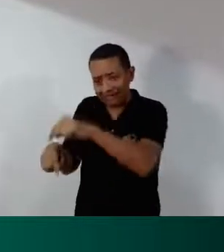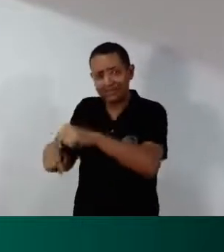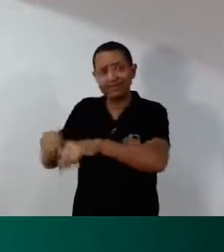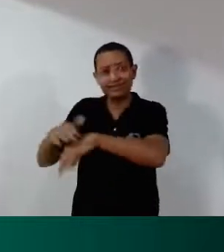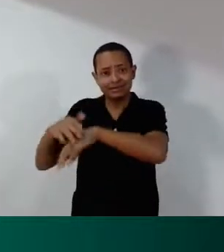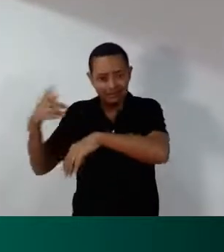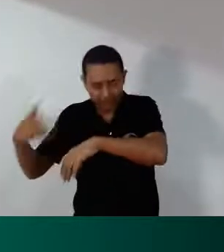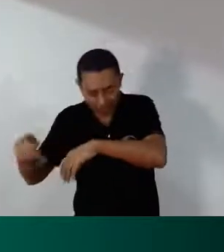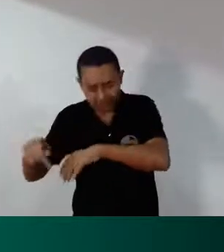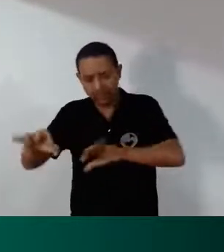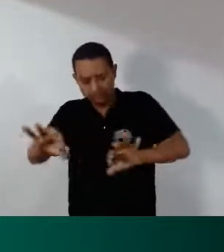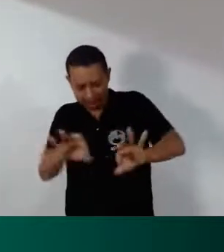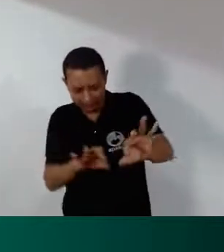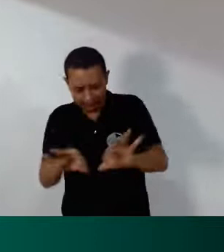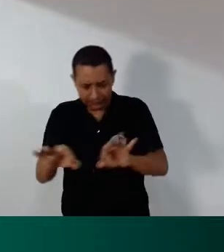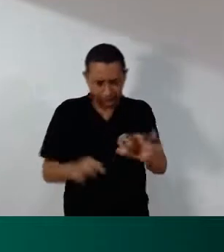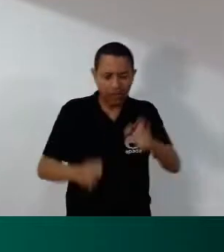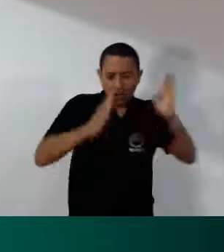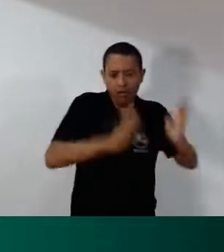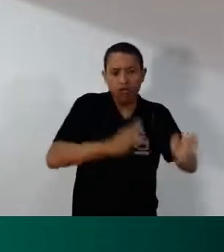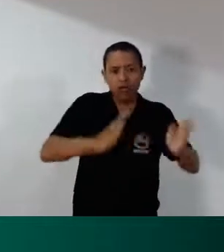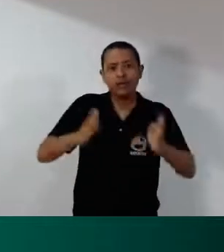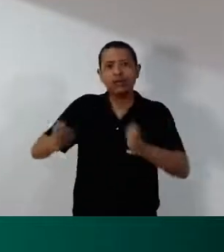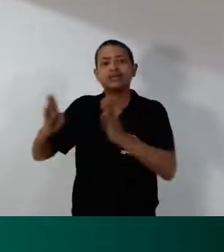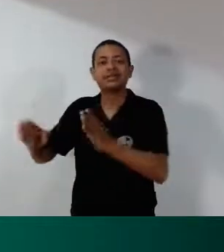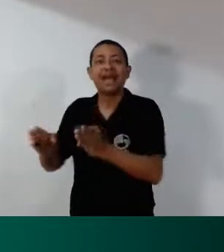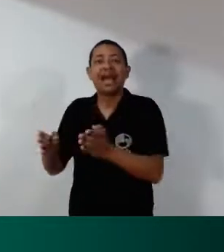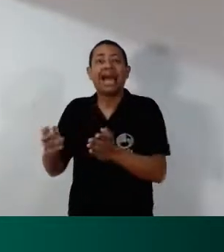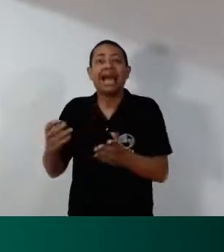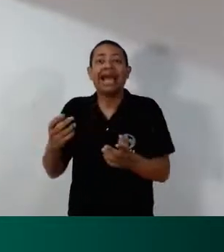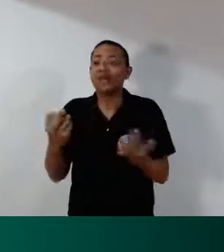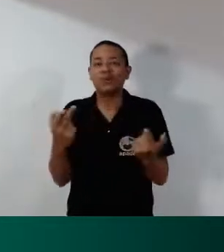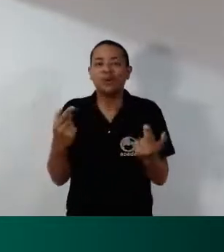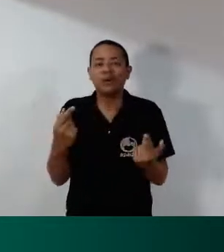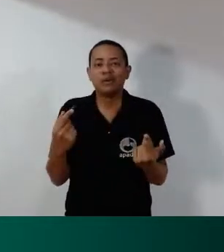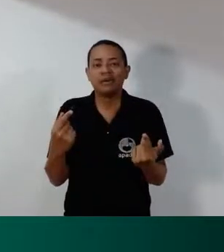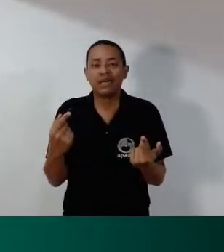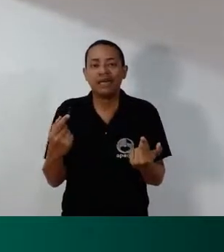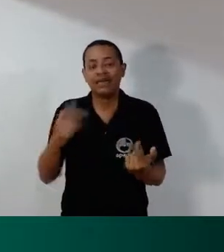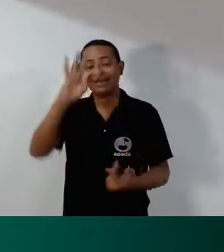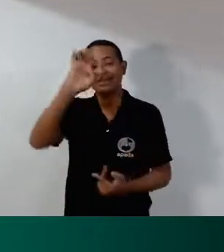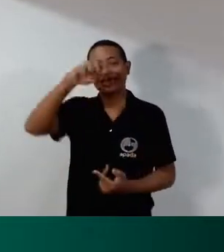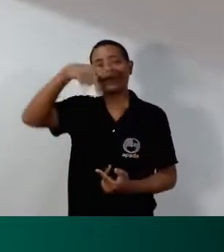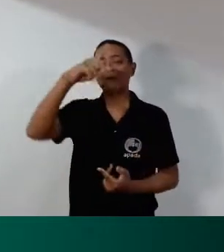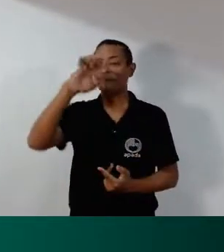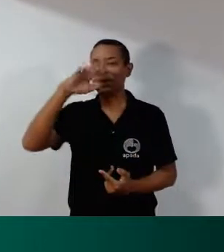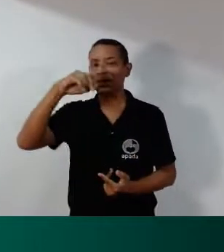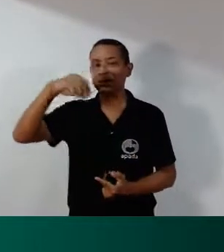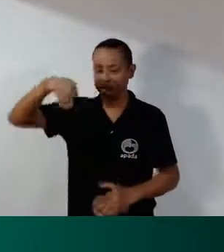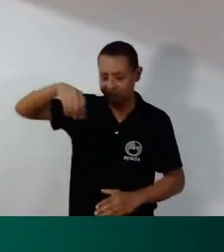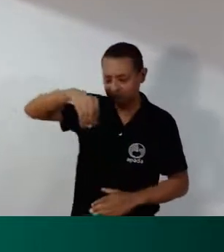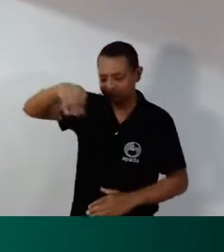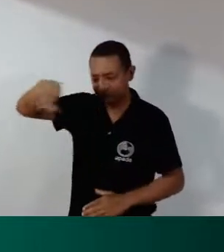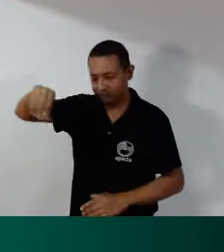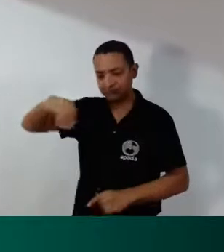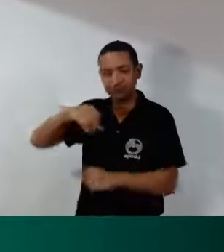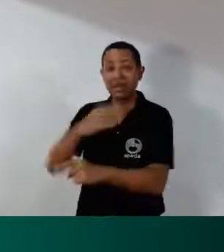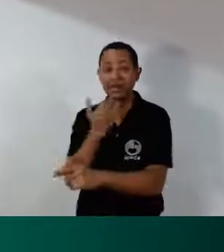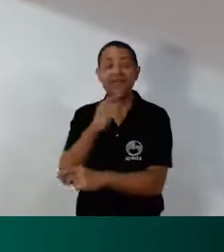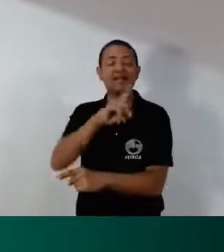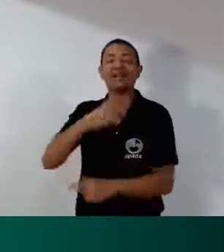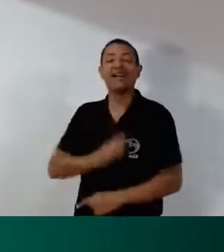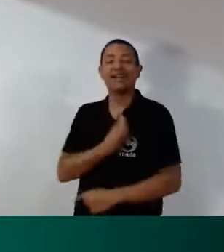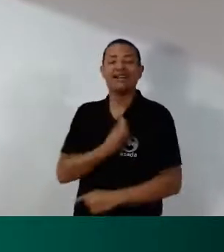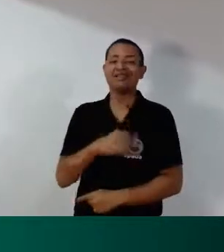a sua comida e aí vai temperar a vida eu acho que isso é que é importante vai temperar a vida das pessoas e